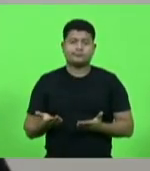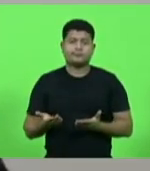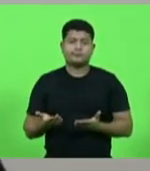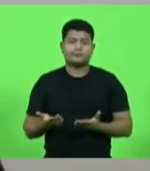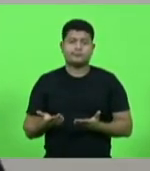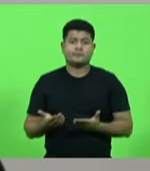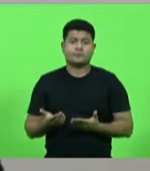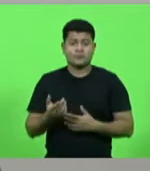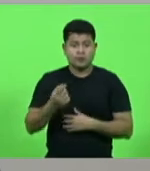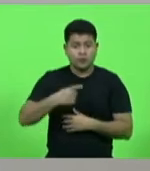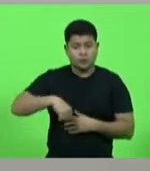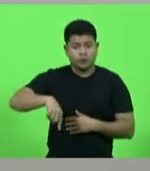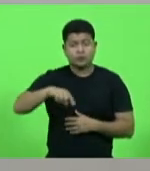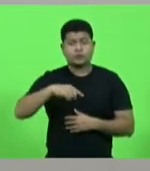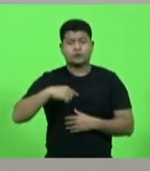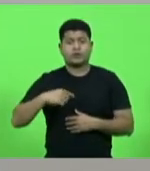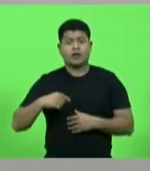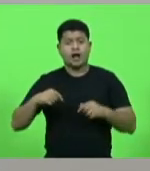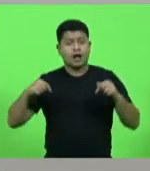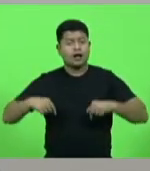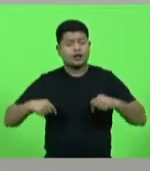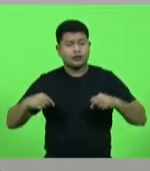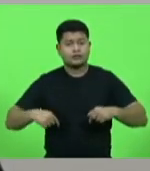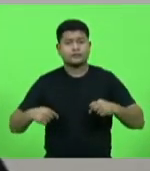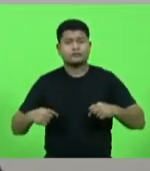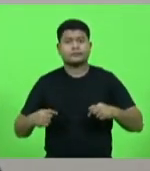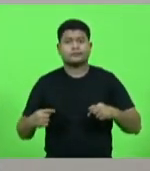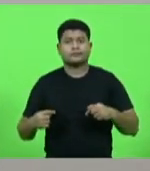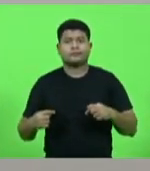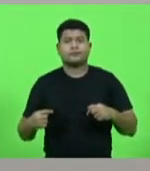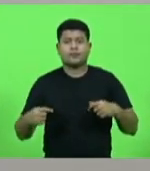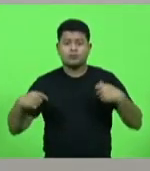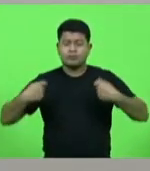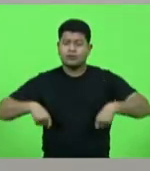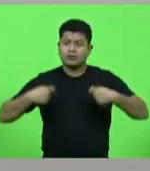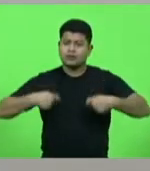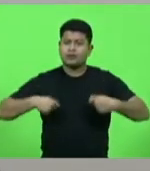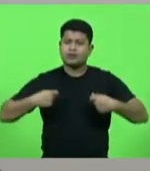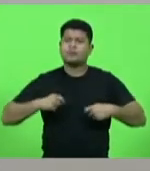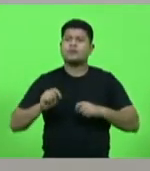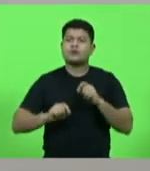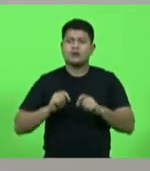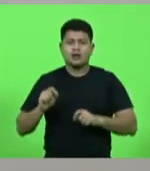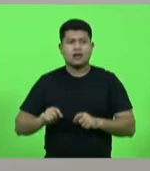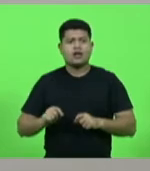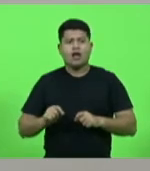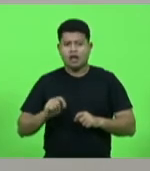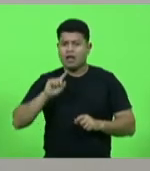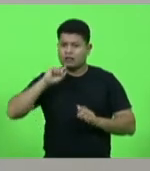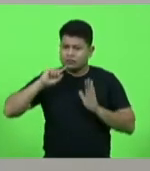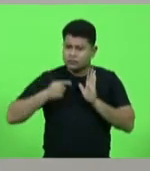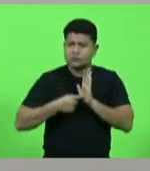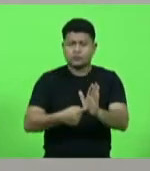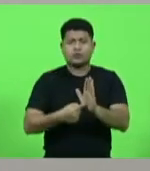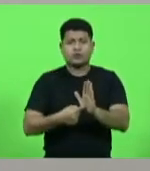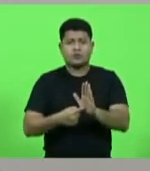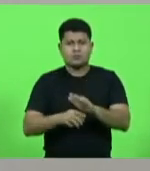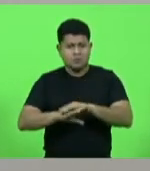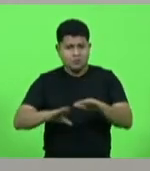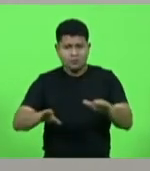nós temos aqui que denunciar e cobrar uma